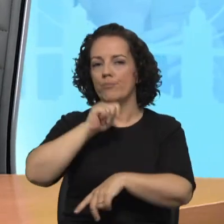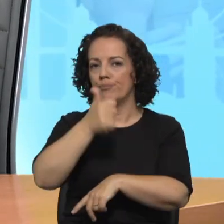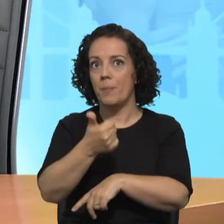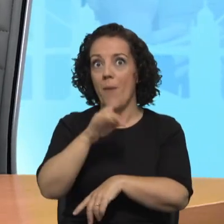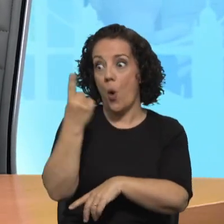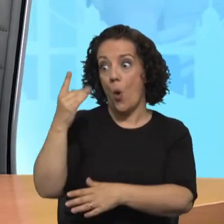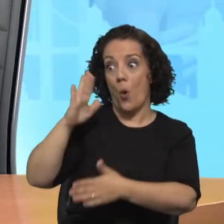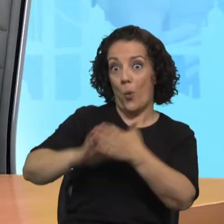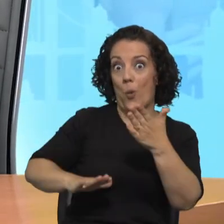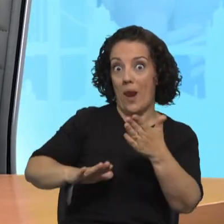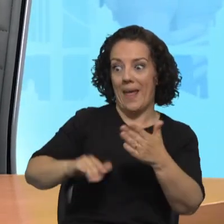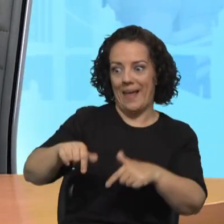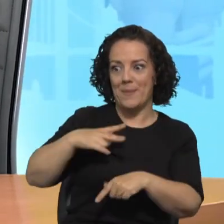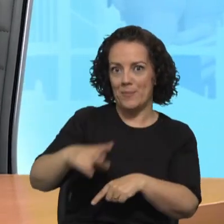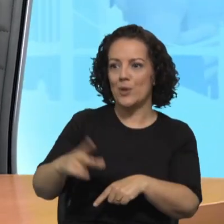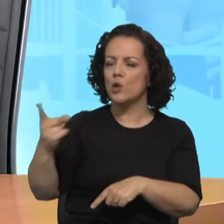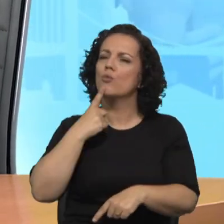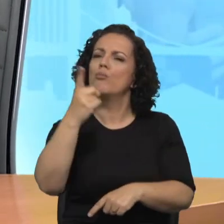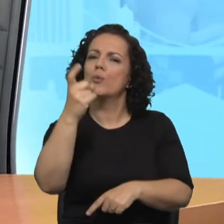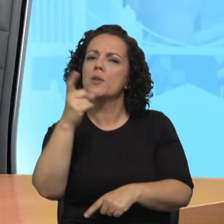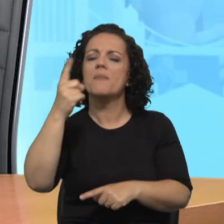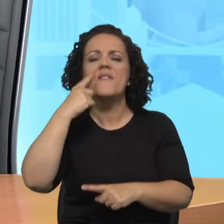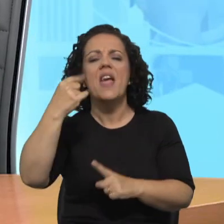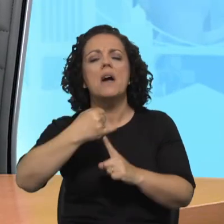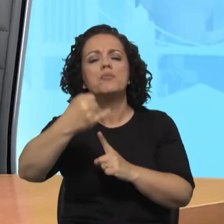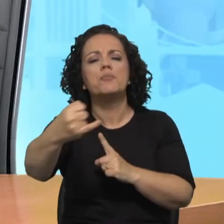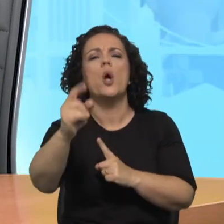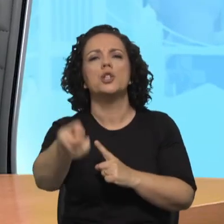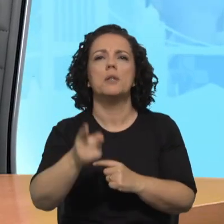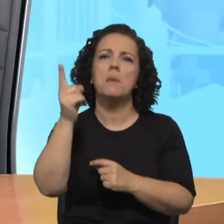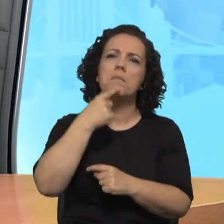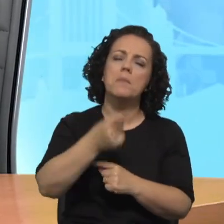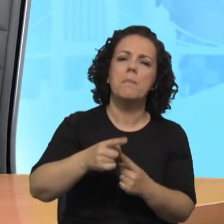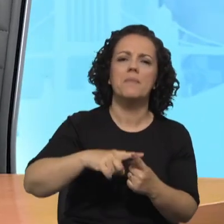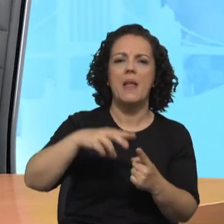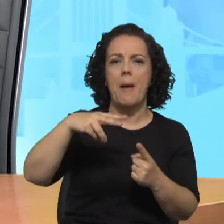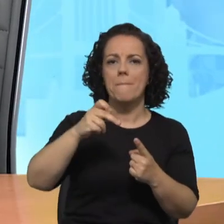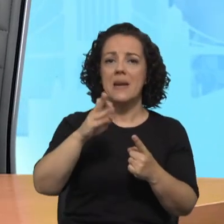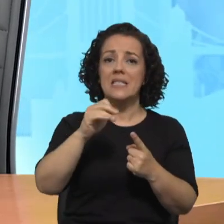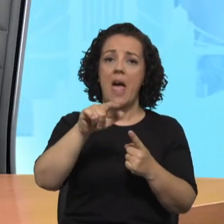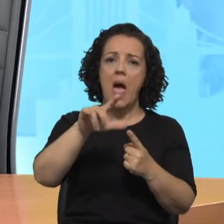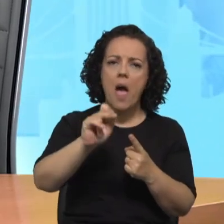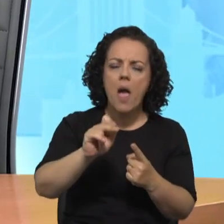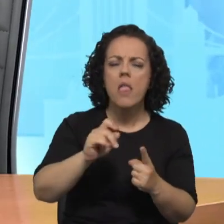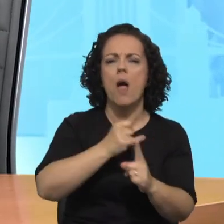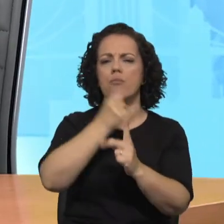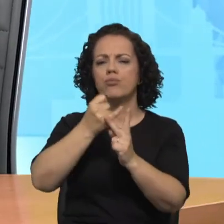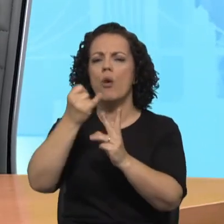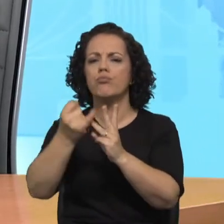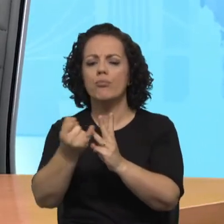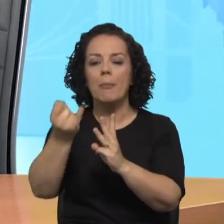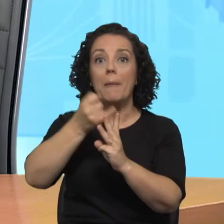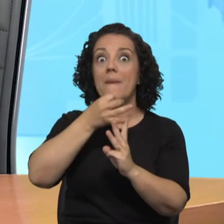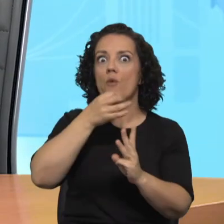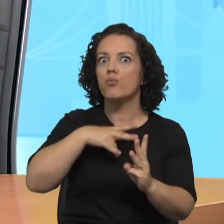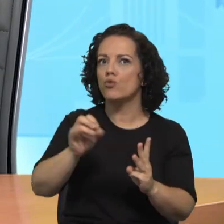colega nosso que fez uma pergunta: quais eram as próximas viagens? E ele começou a dizer: Marselha, e passou por cima das jornadas. E eu interrompi, levantei